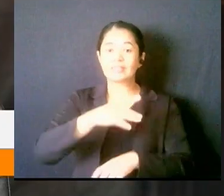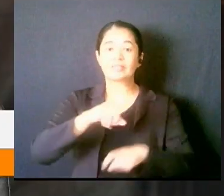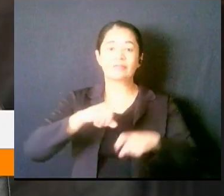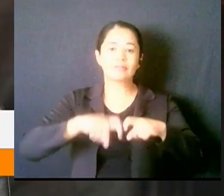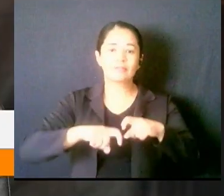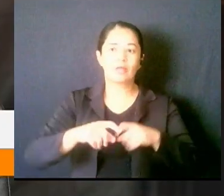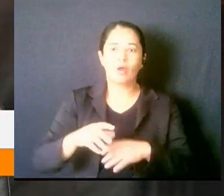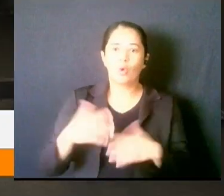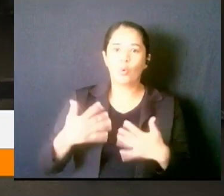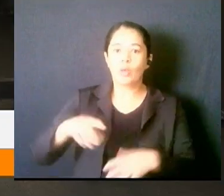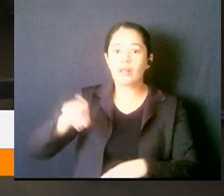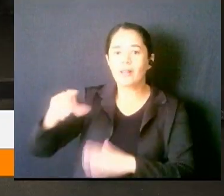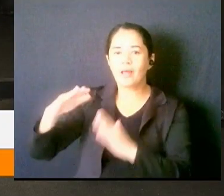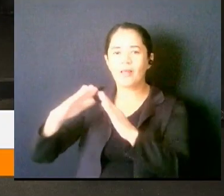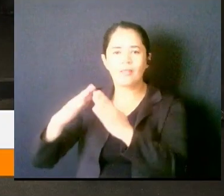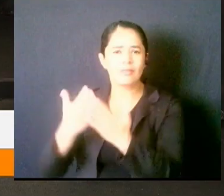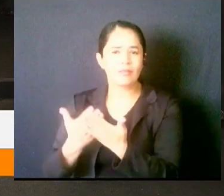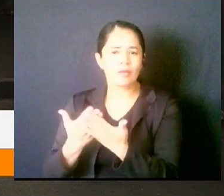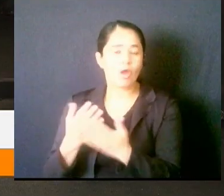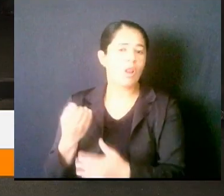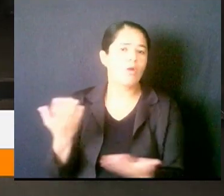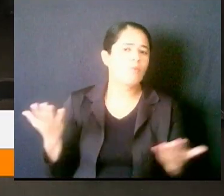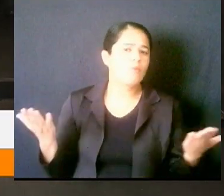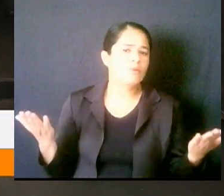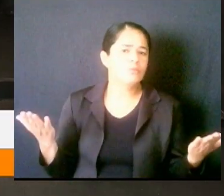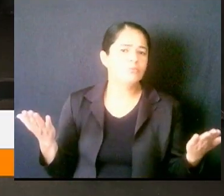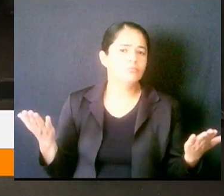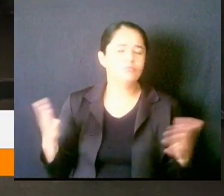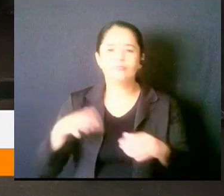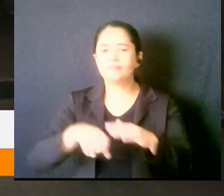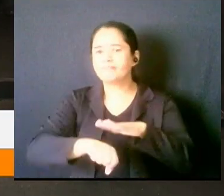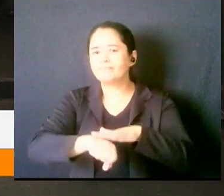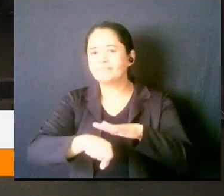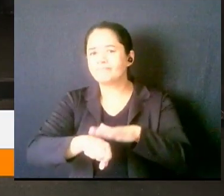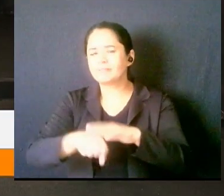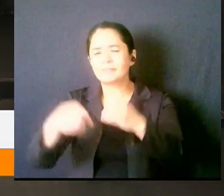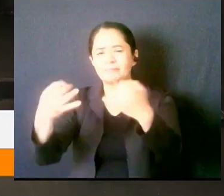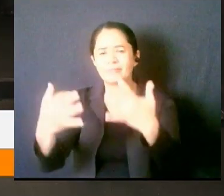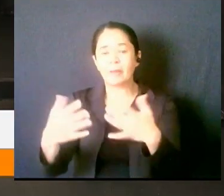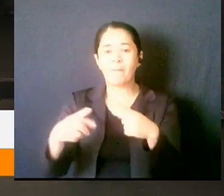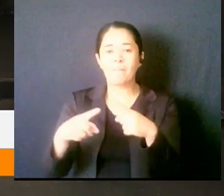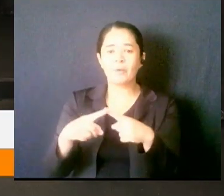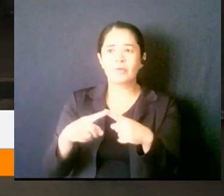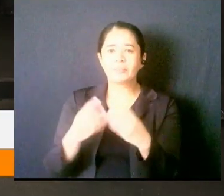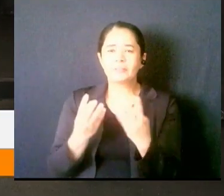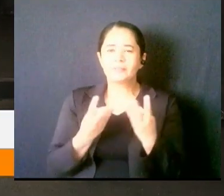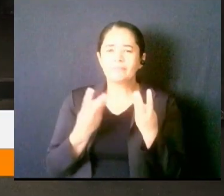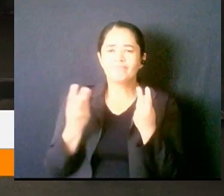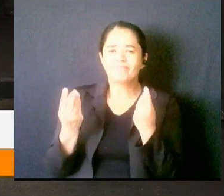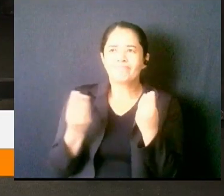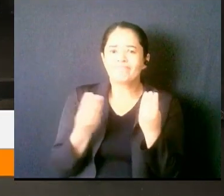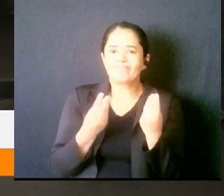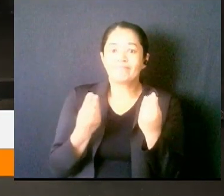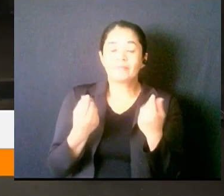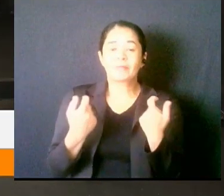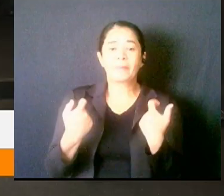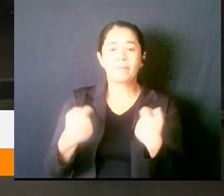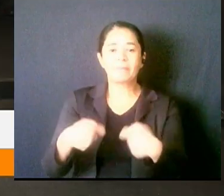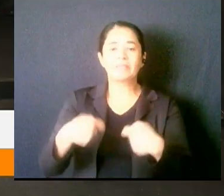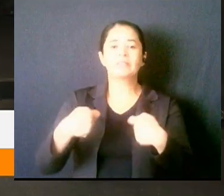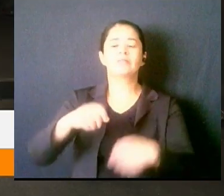fazer, né? É algo assim bem delicado que precisa ser, sim, discutido e